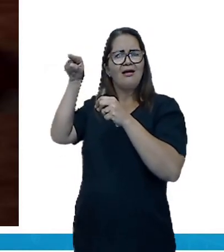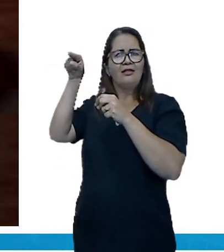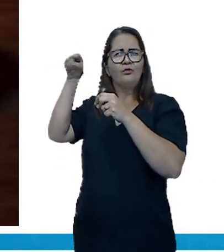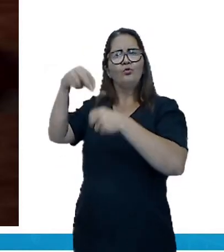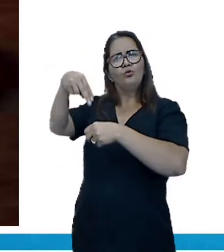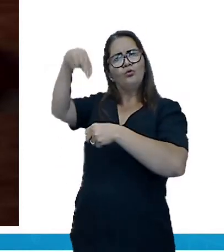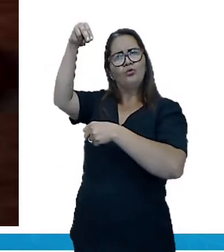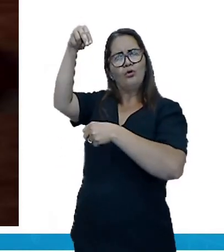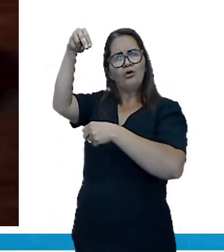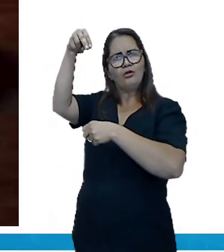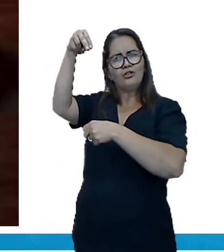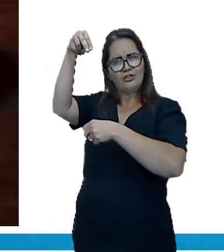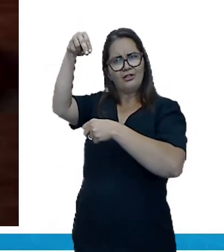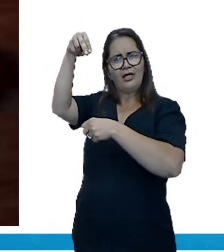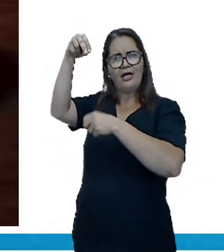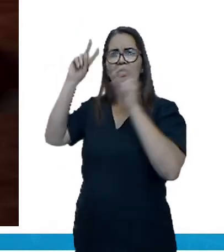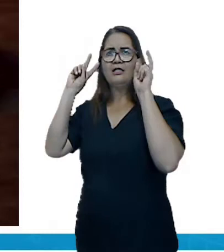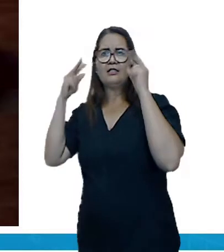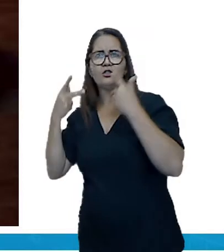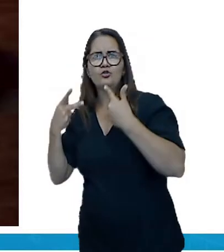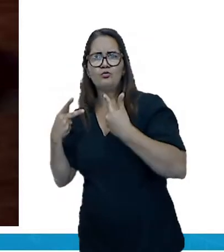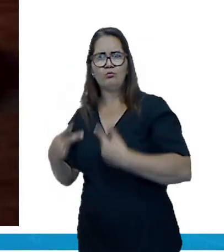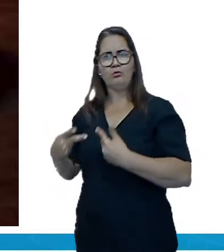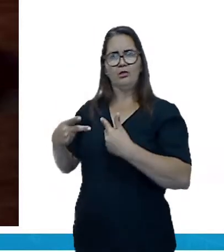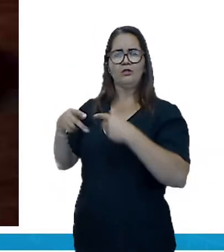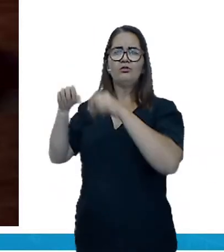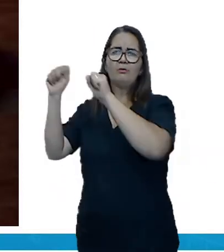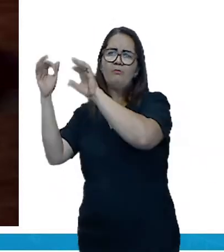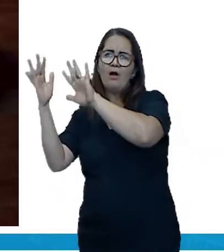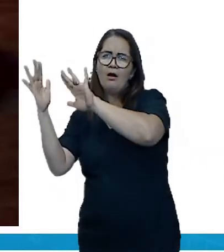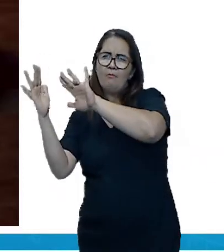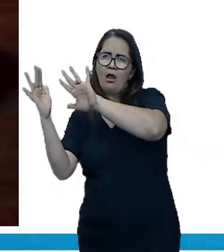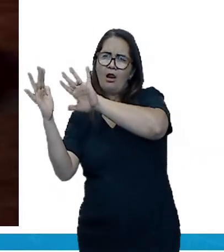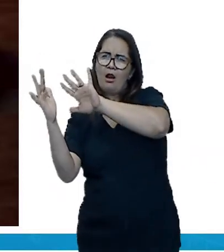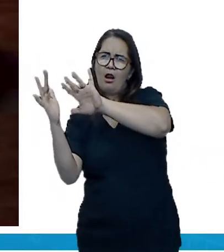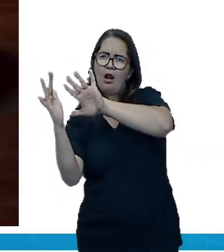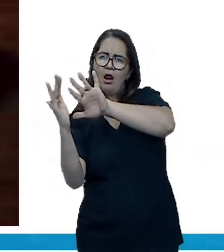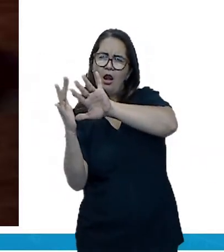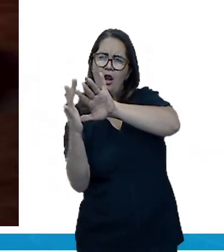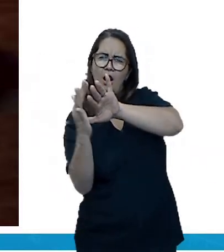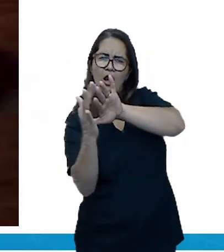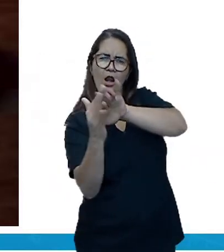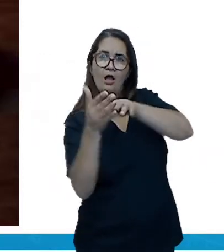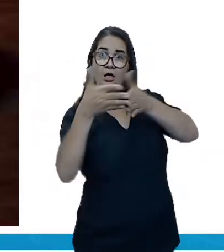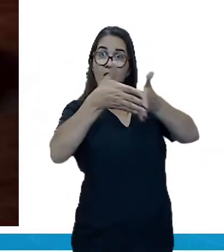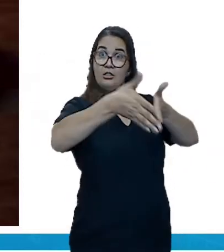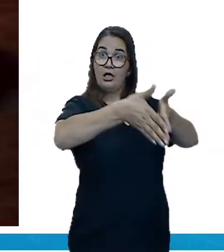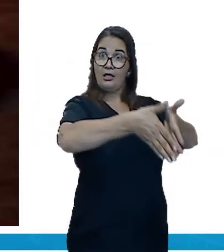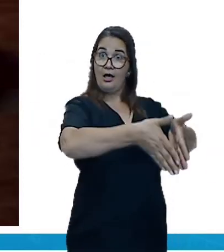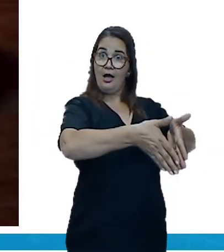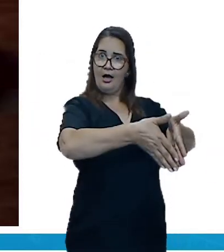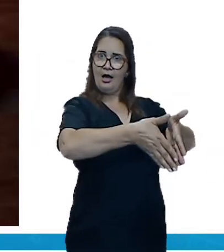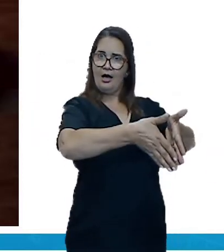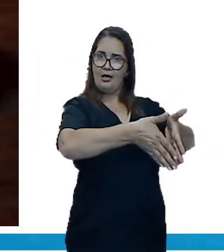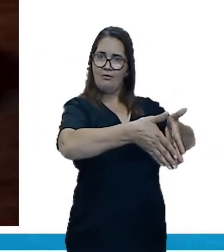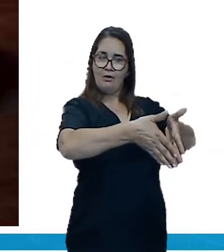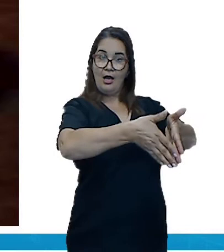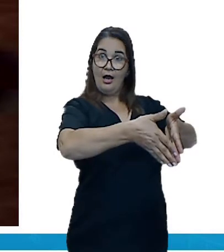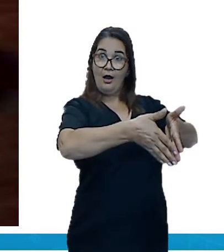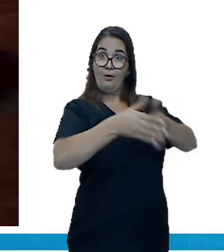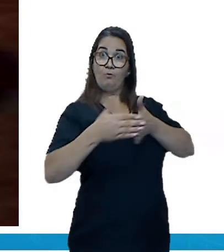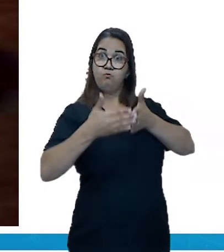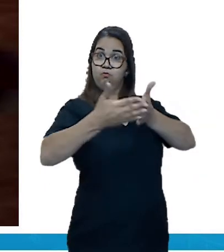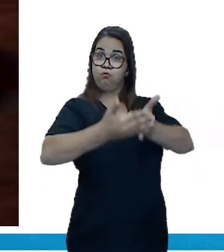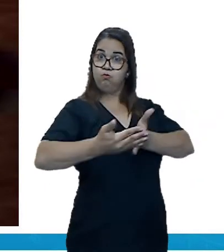ondas migratórias de seres humanos, que teriam chegado à América por via marítima, navegando pelo